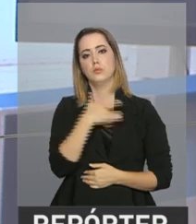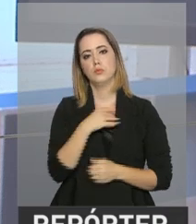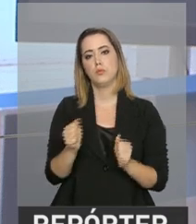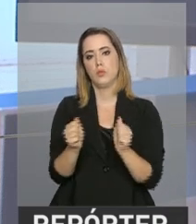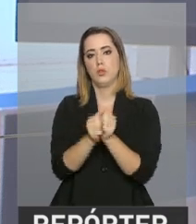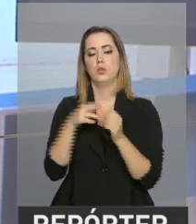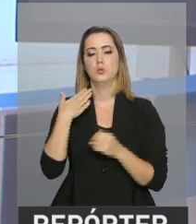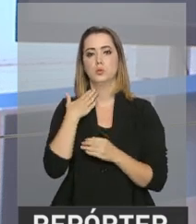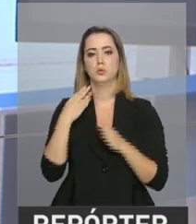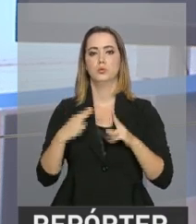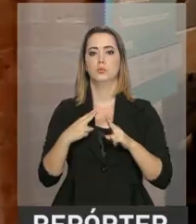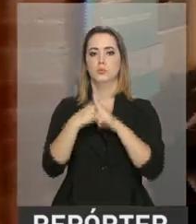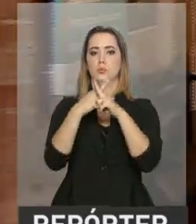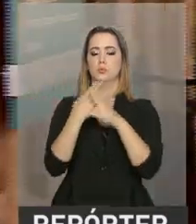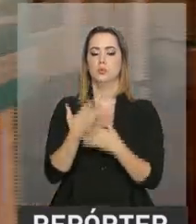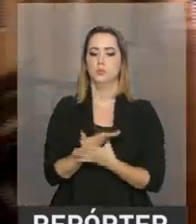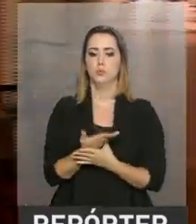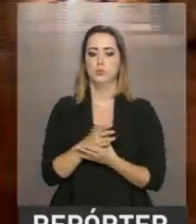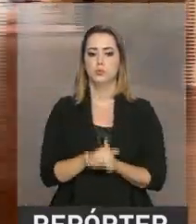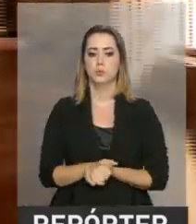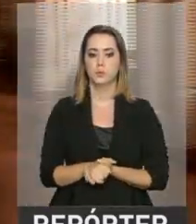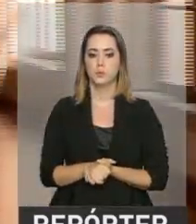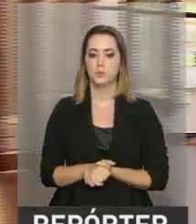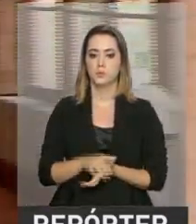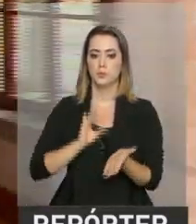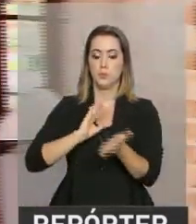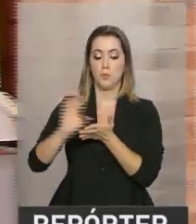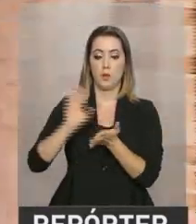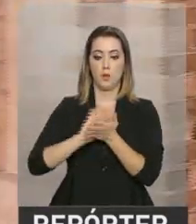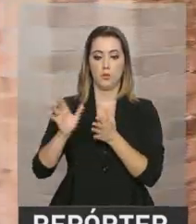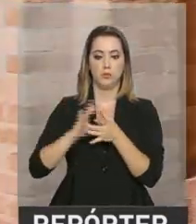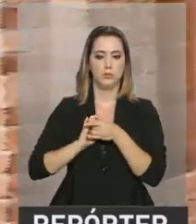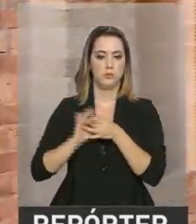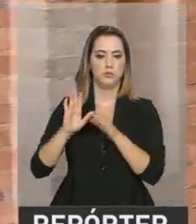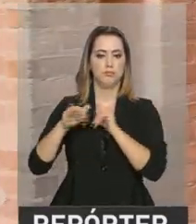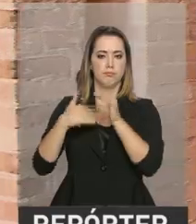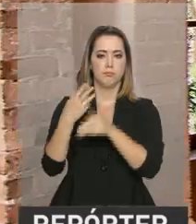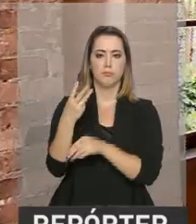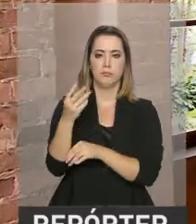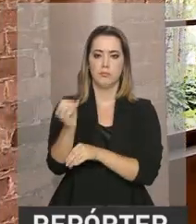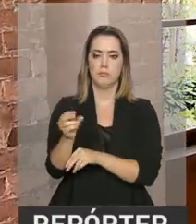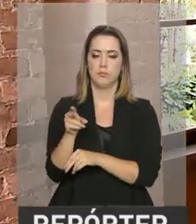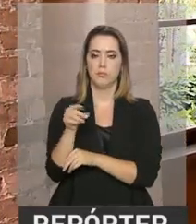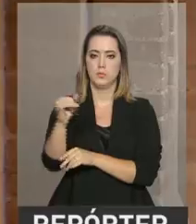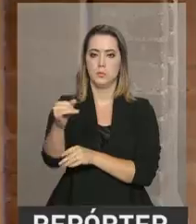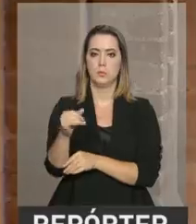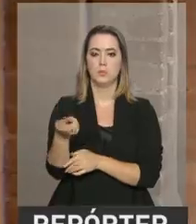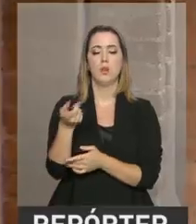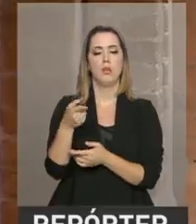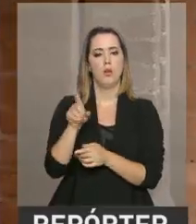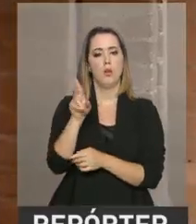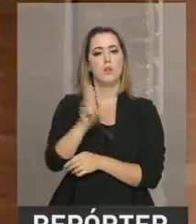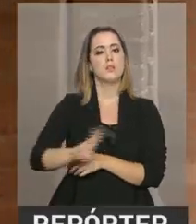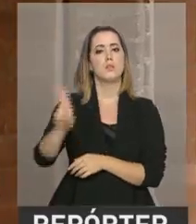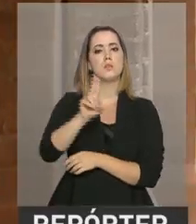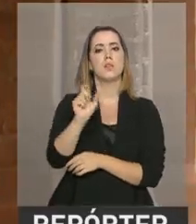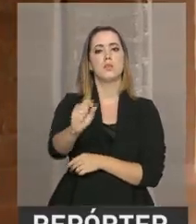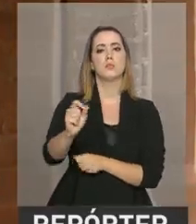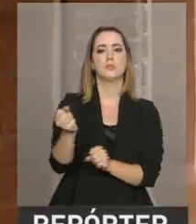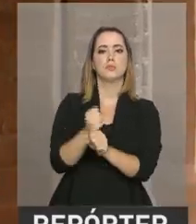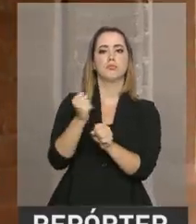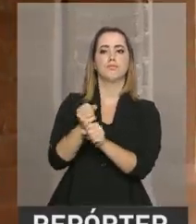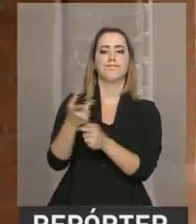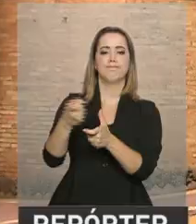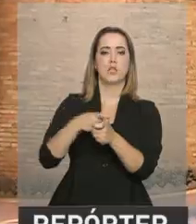econôm Federal o dinheiro deve ser liberado nos próximos 30 dias e vai servir para reestruturação do